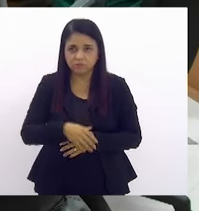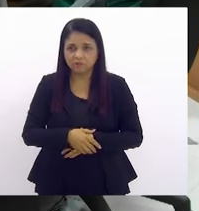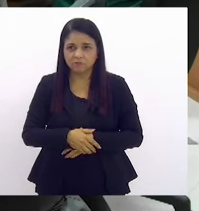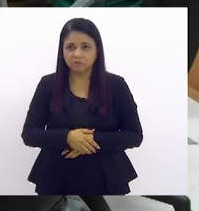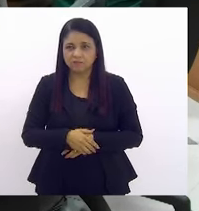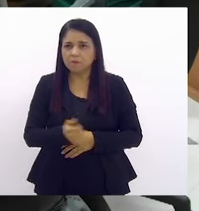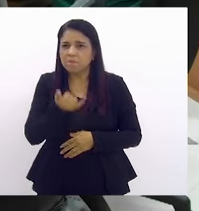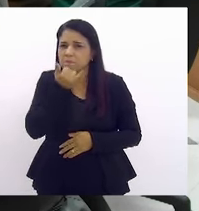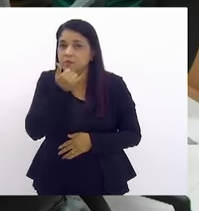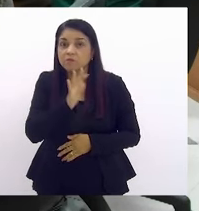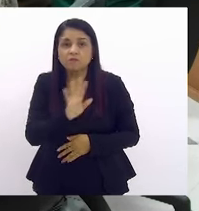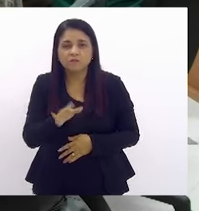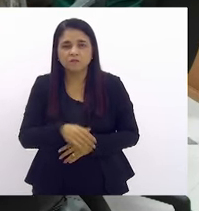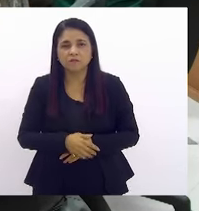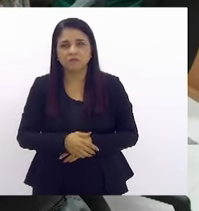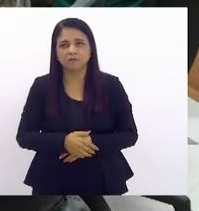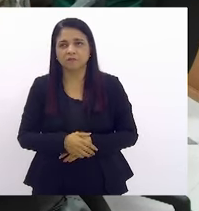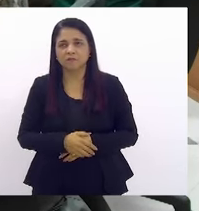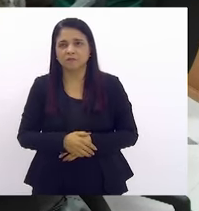Perdão?